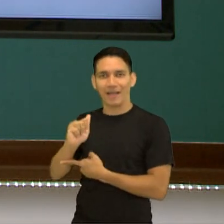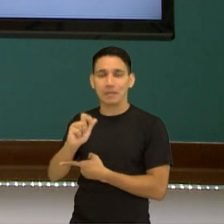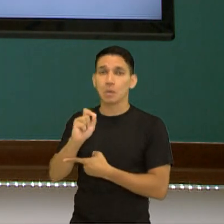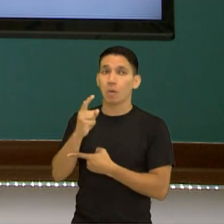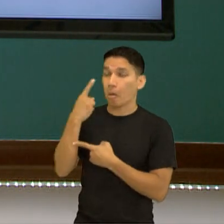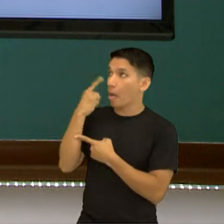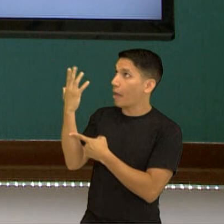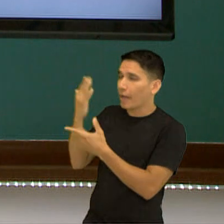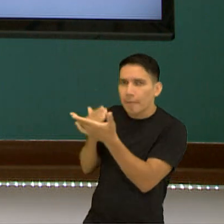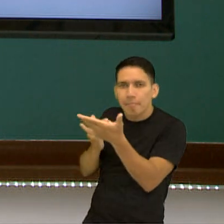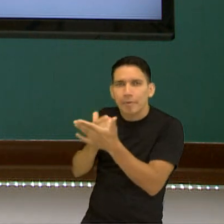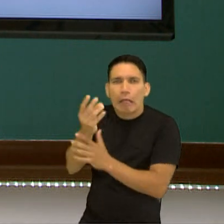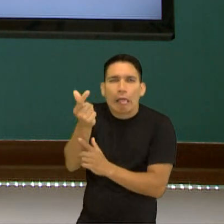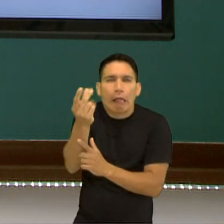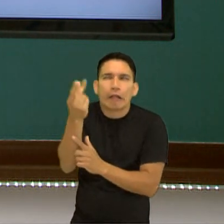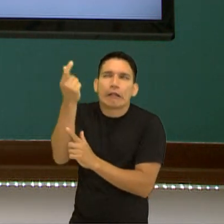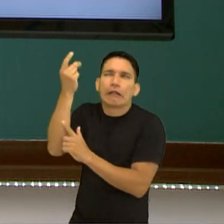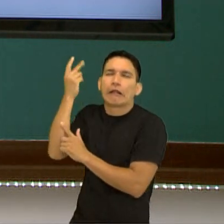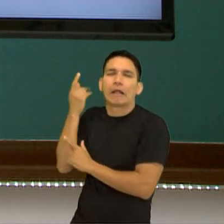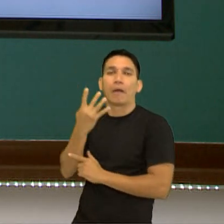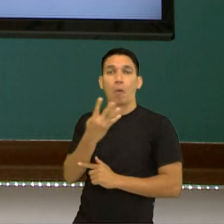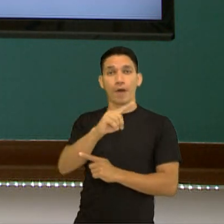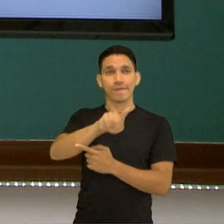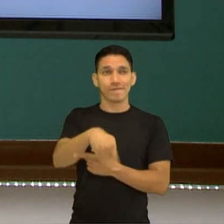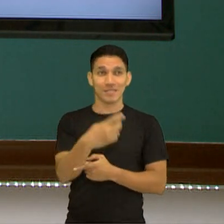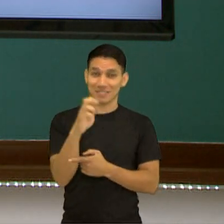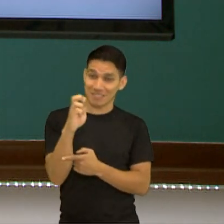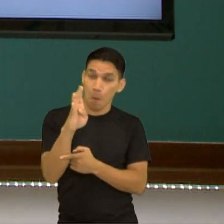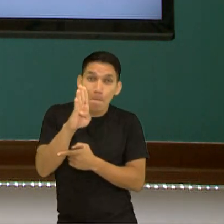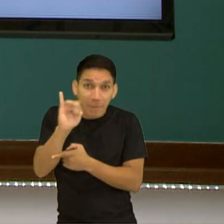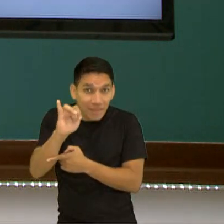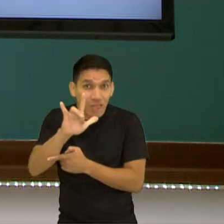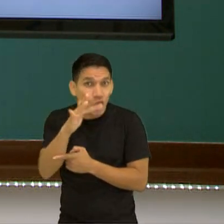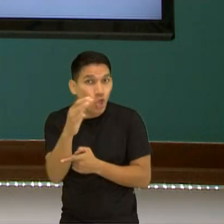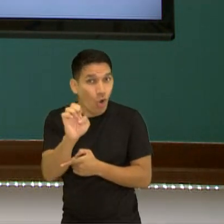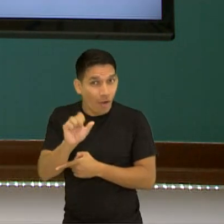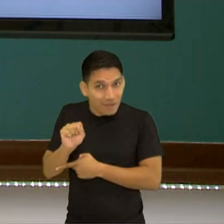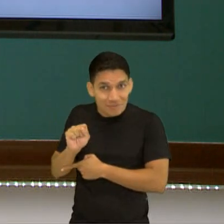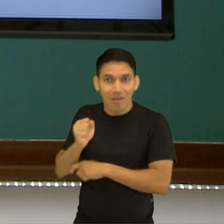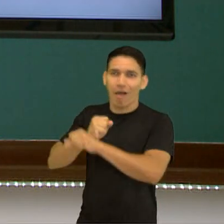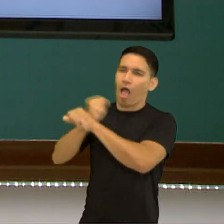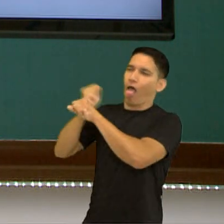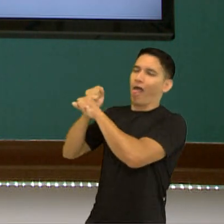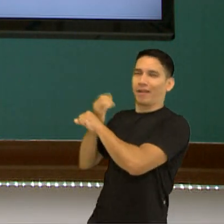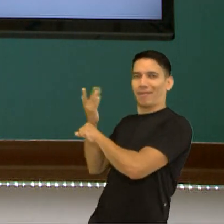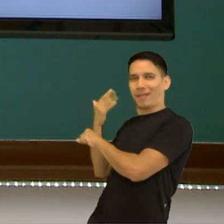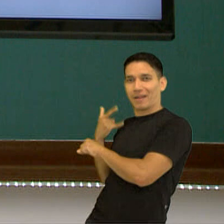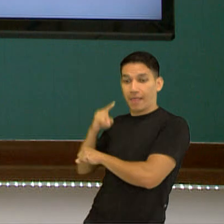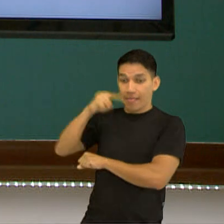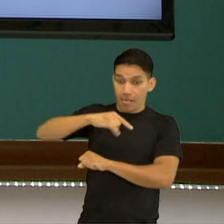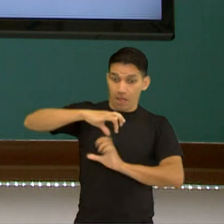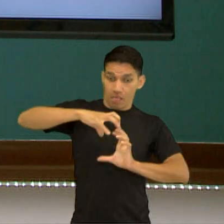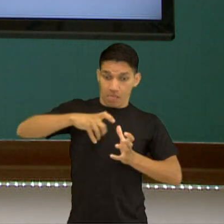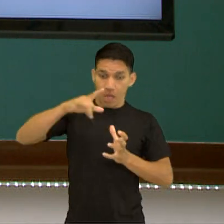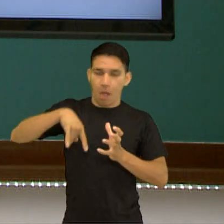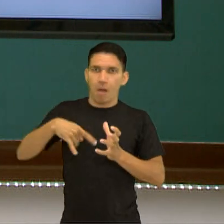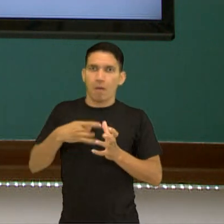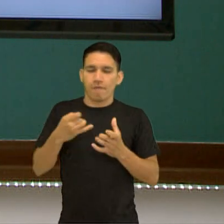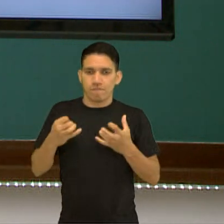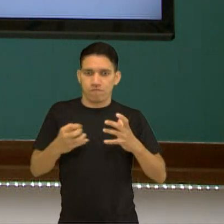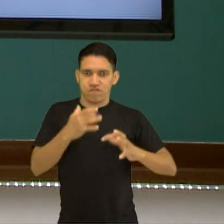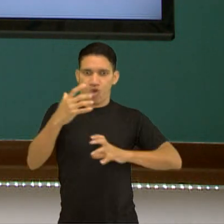no início, há cerca de 4,5 bilhões de anos, a Terra era uma grande bola de material rochoso